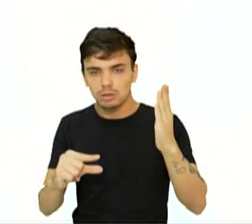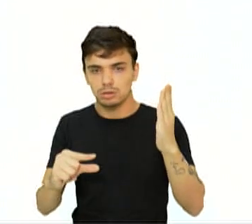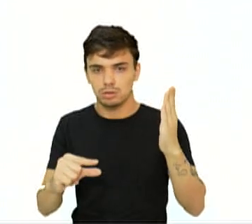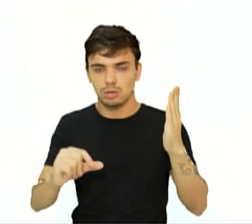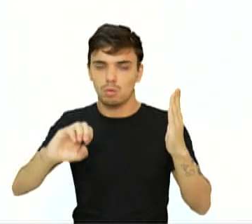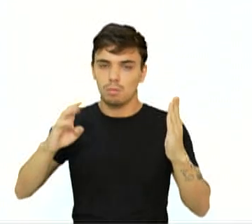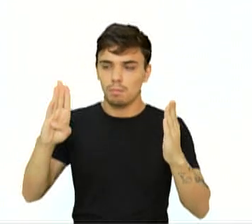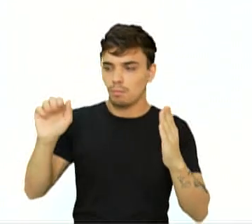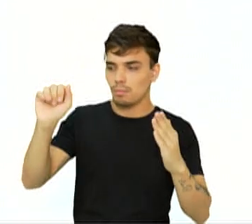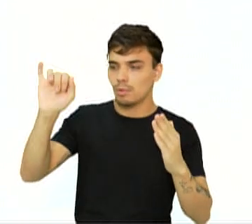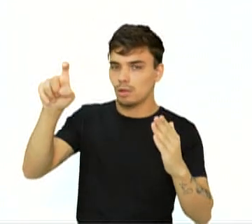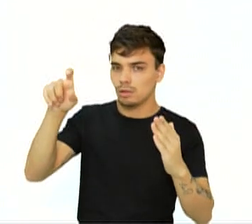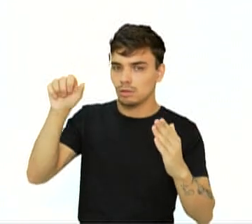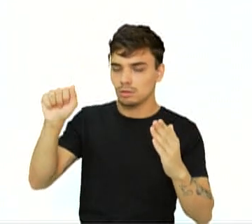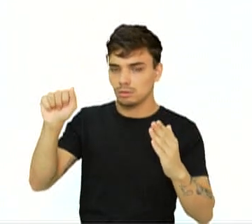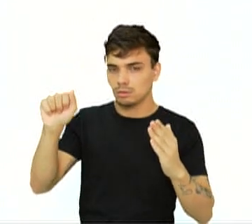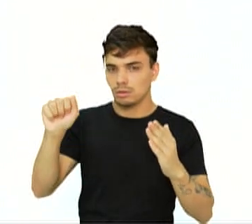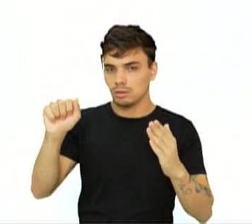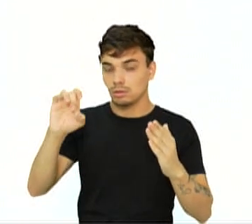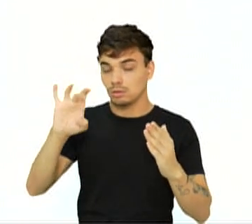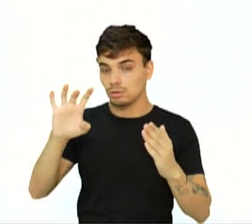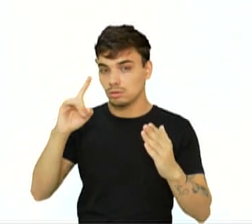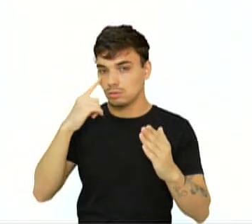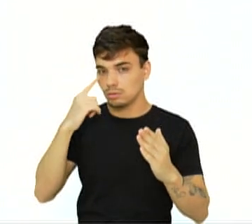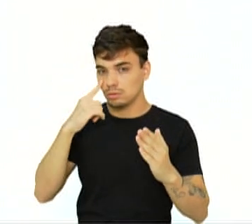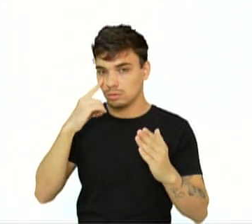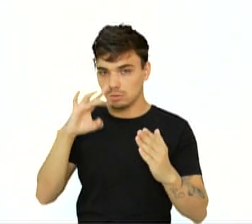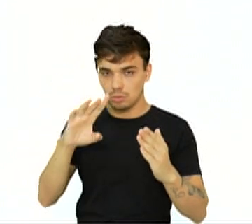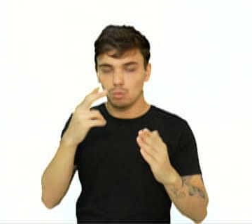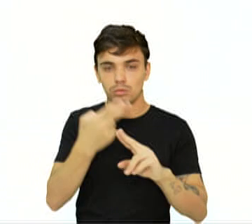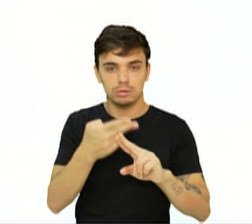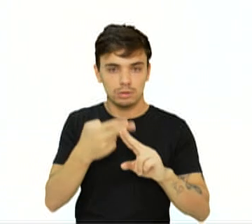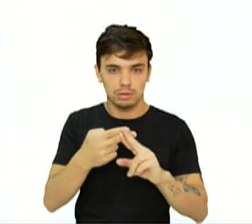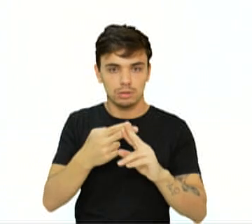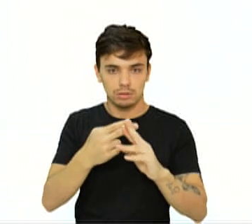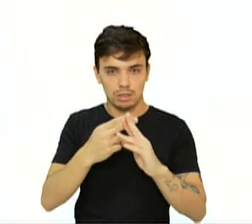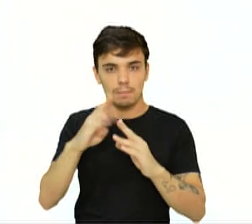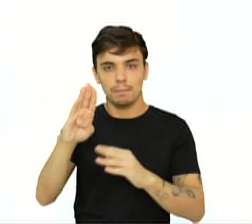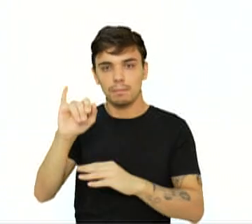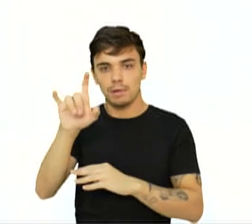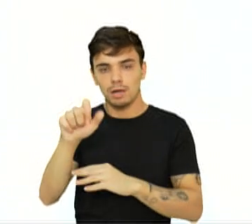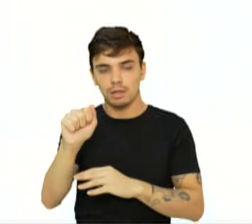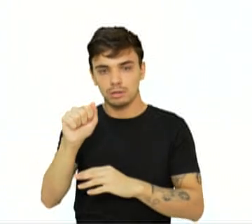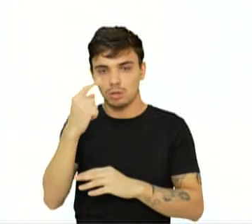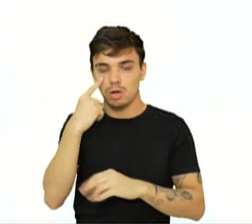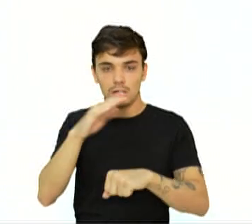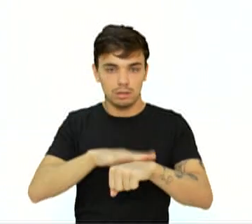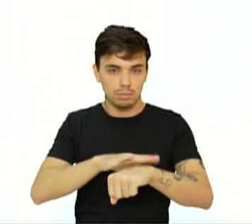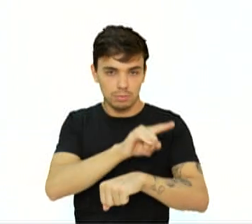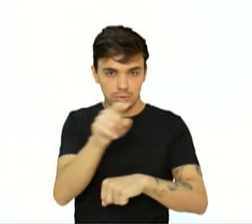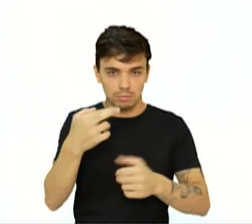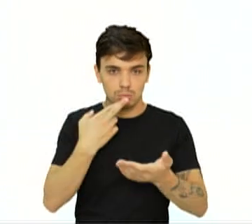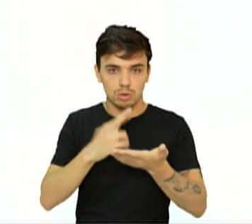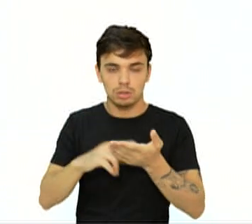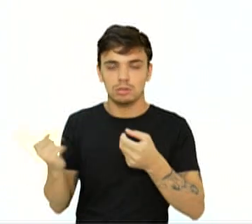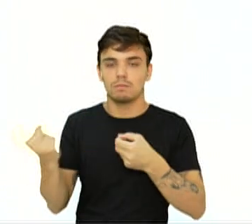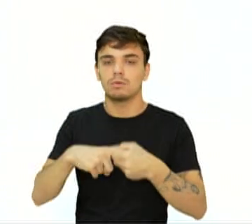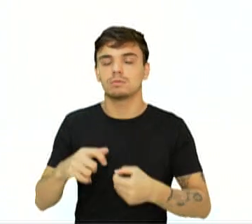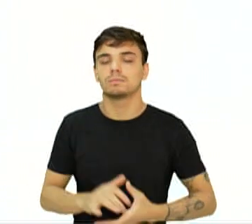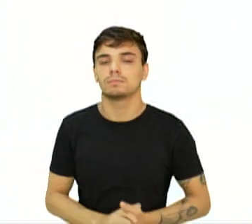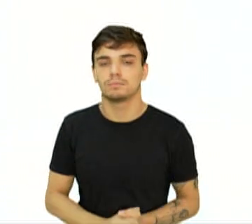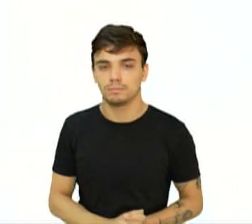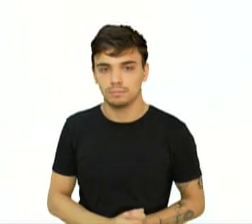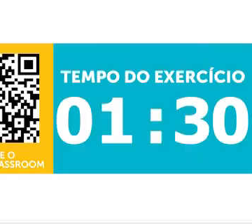Ou melhor, o filtro que só vai deixar passar a baixa. A alta vai ficar bloqueada. Tempo para vocês responderem.